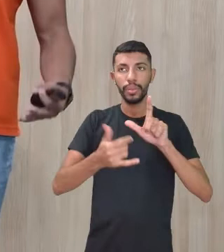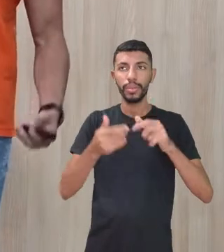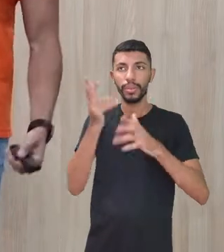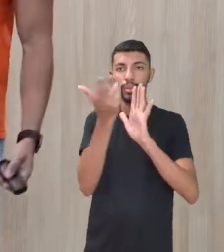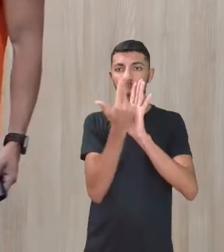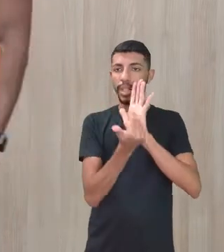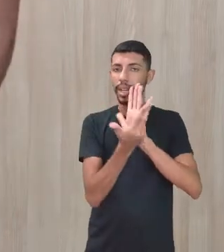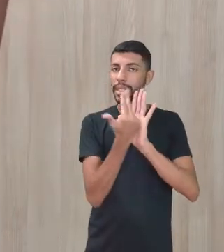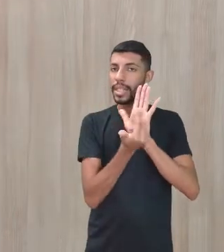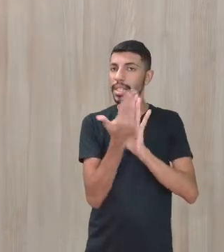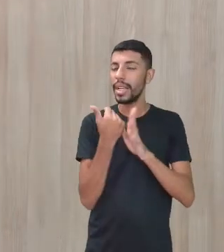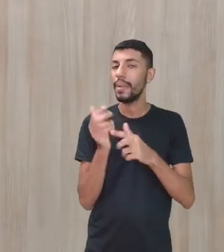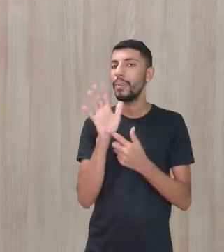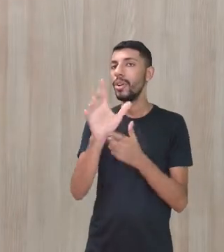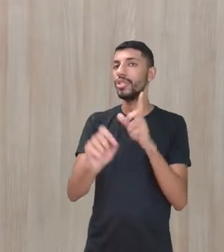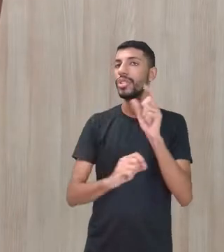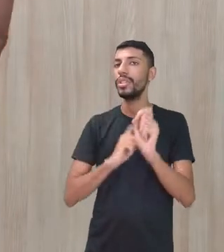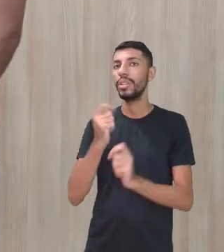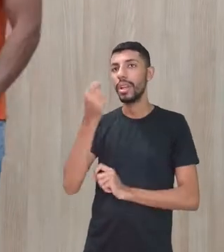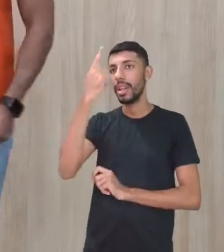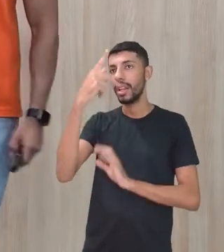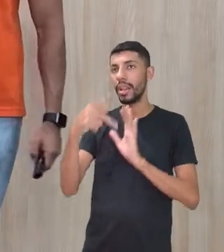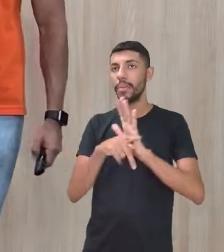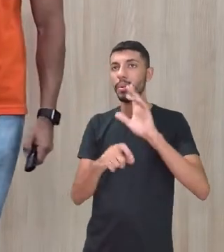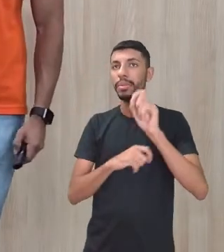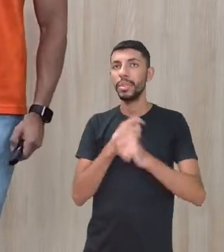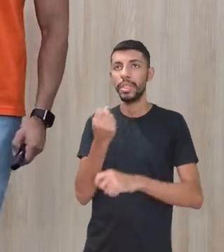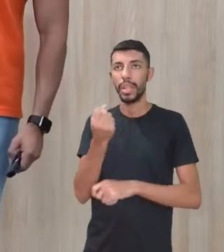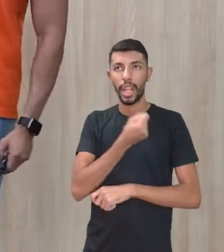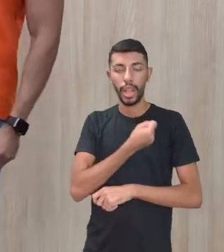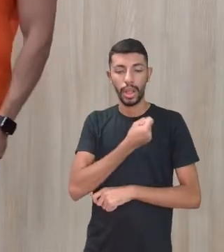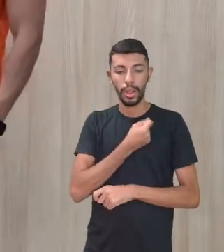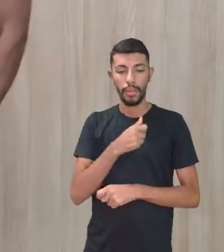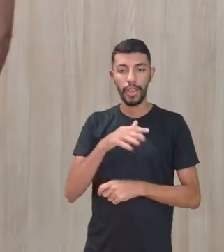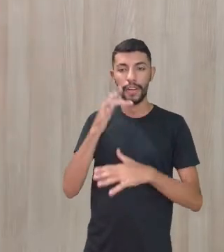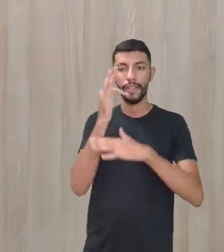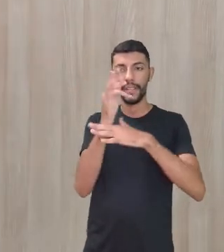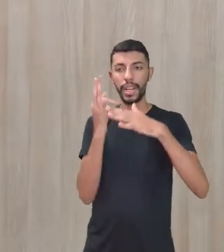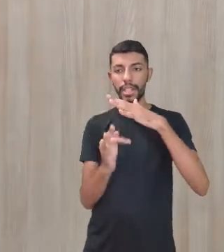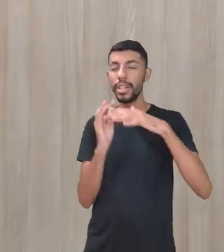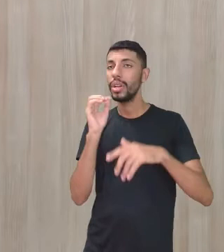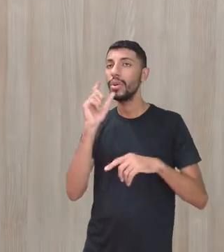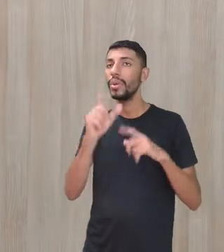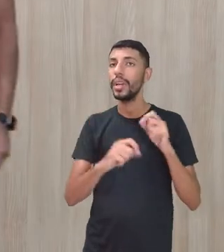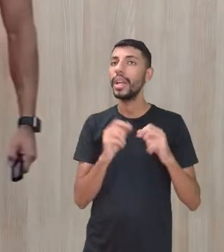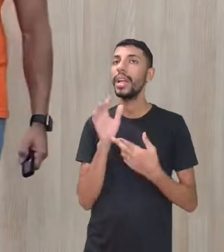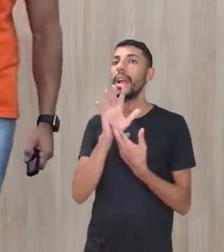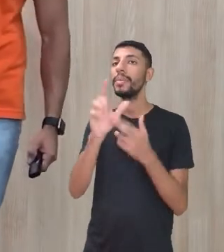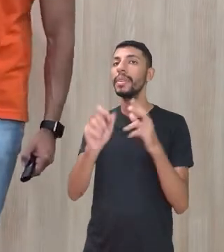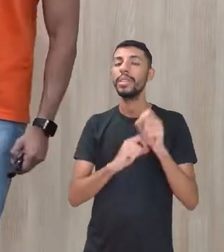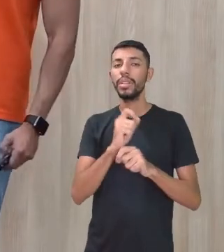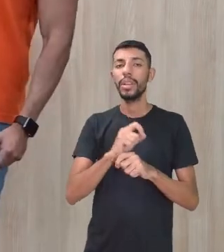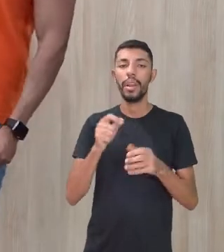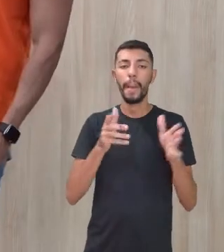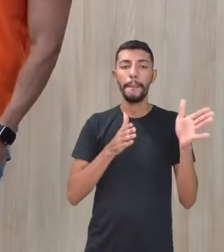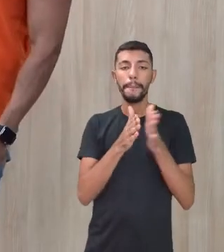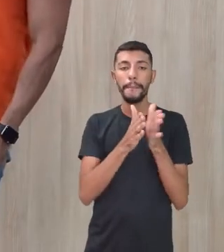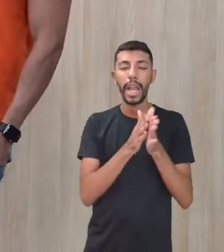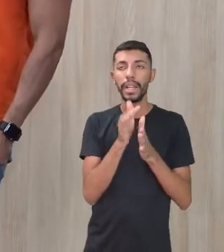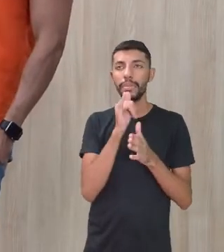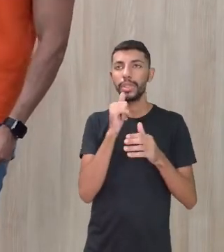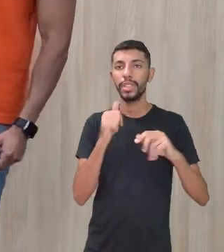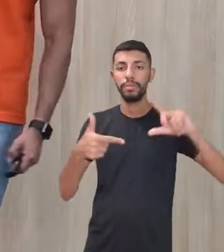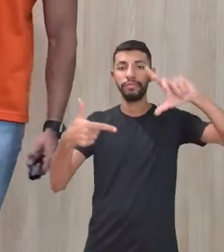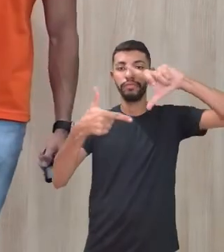mostrando para vocês aí essa ideia de número fracionário, que representa uma parte, né, a partezinha vermelha, em relação